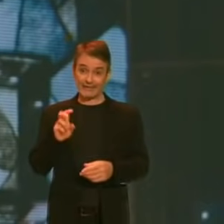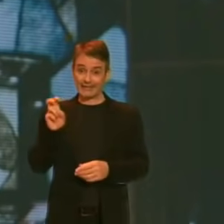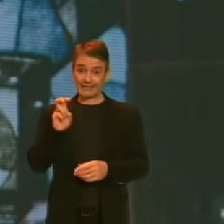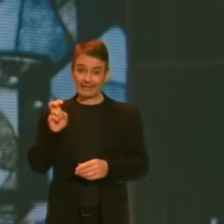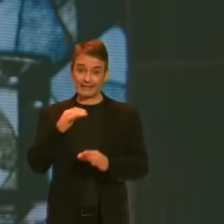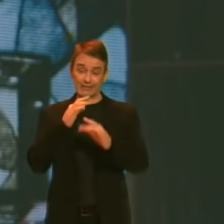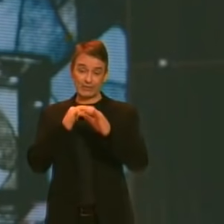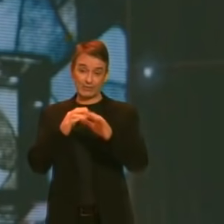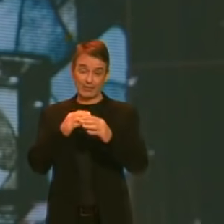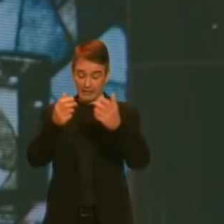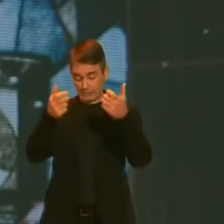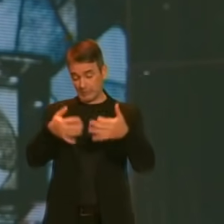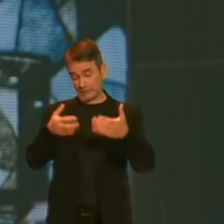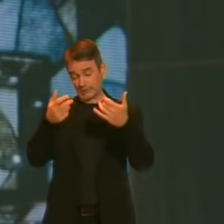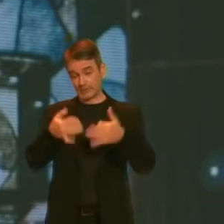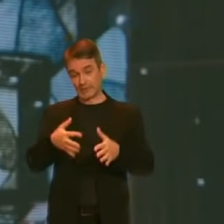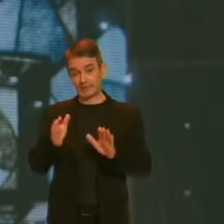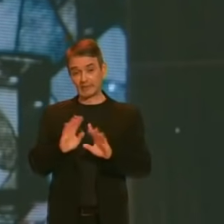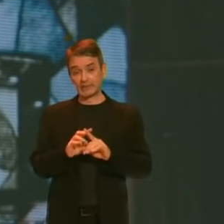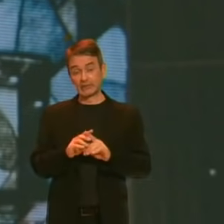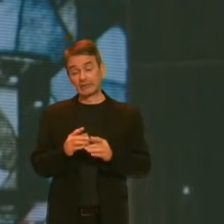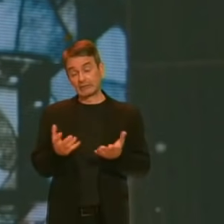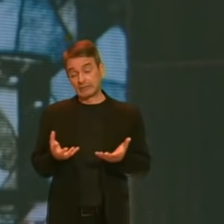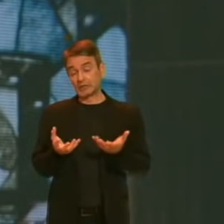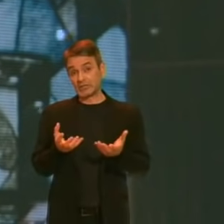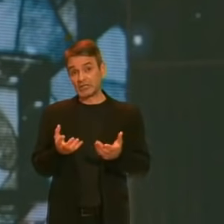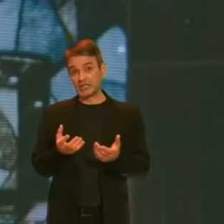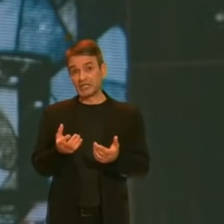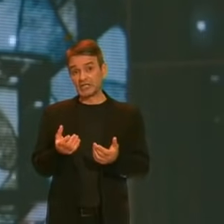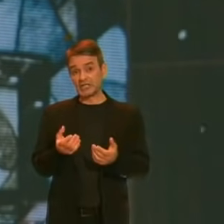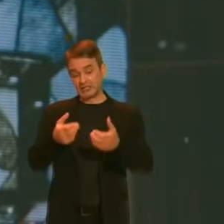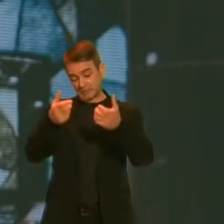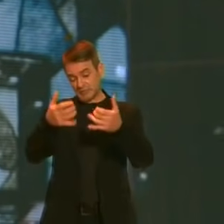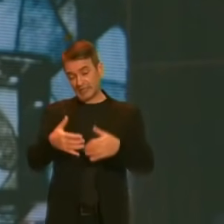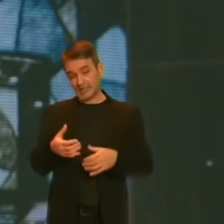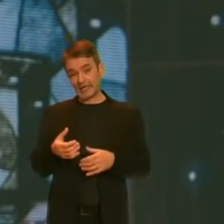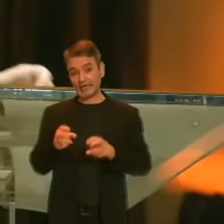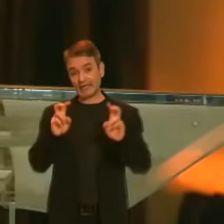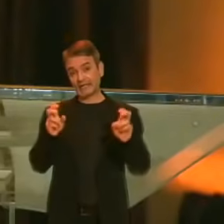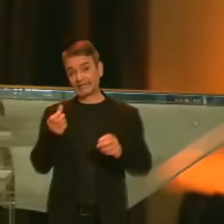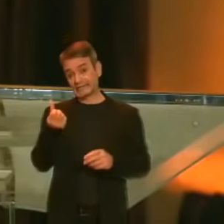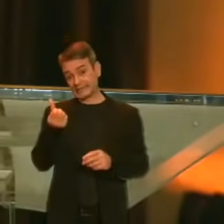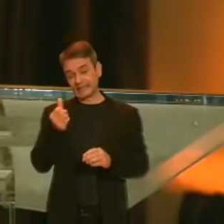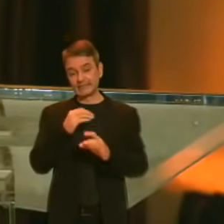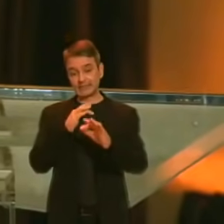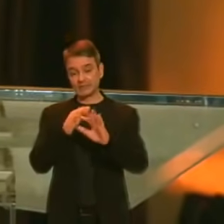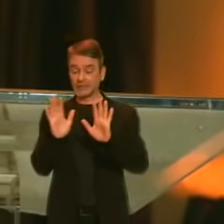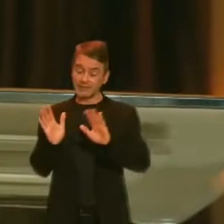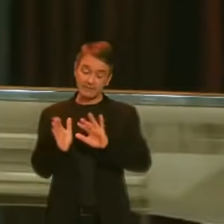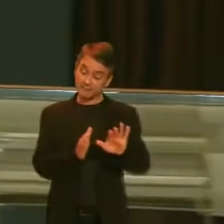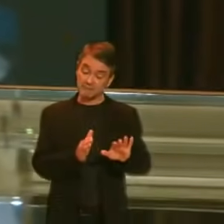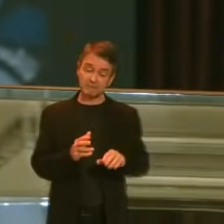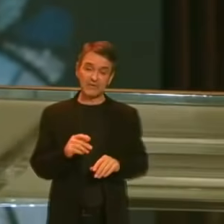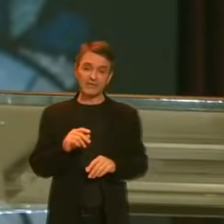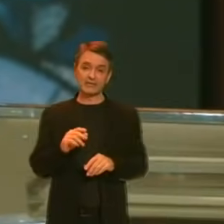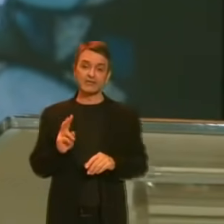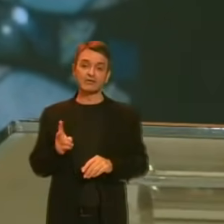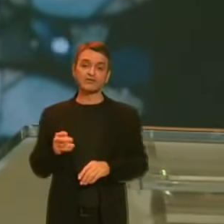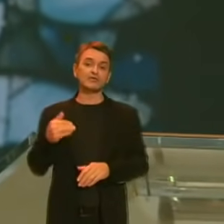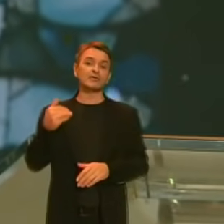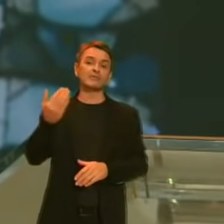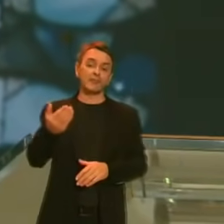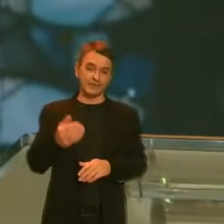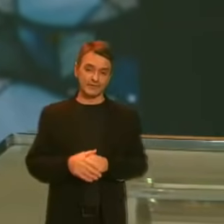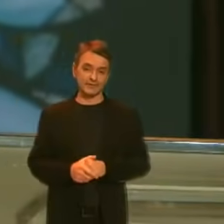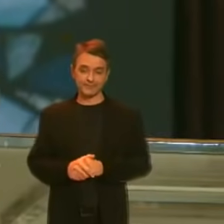eu queria ter entrado na sexta, mas a gente continua depois. Eu queria orar com você.